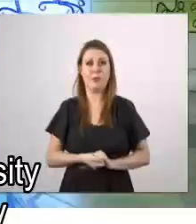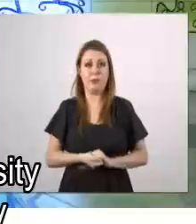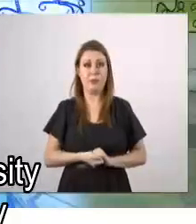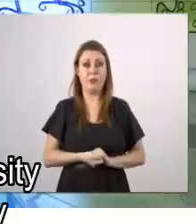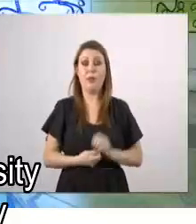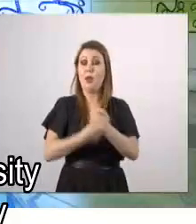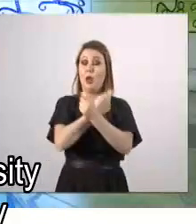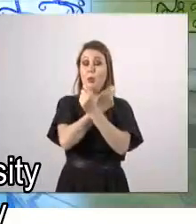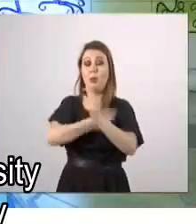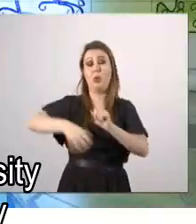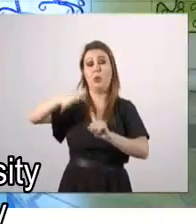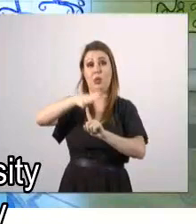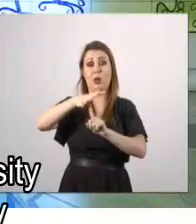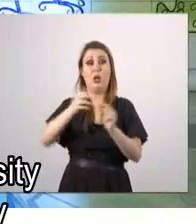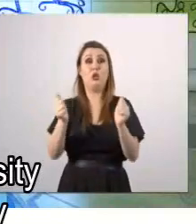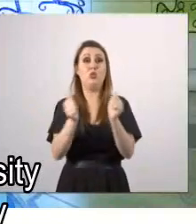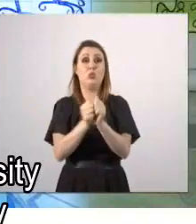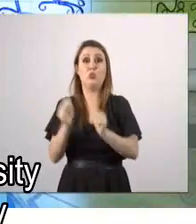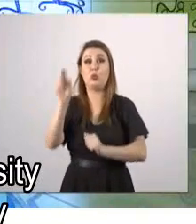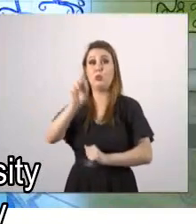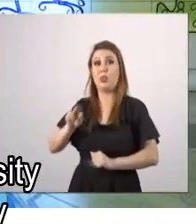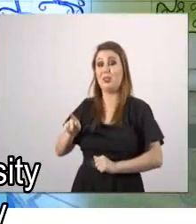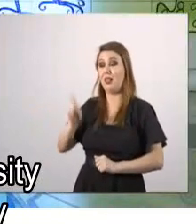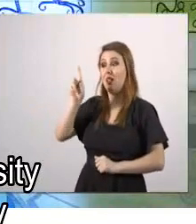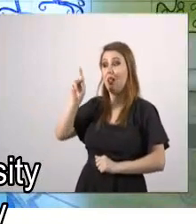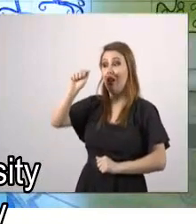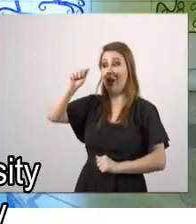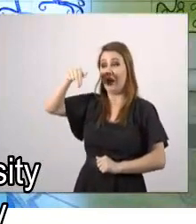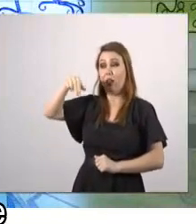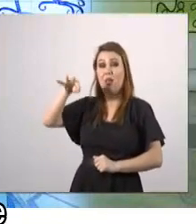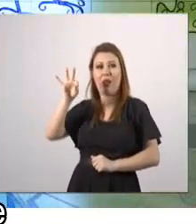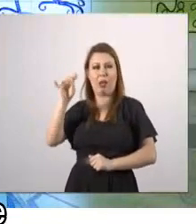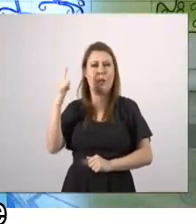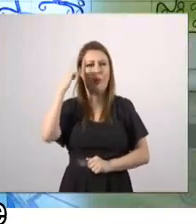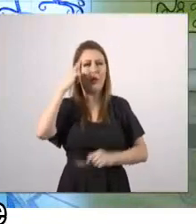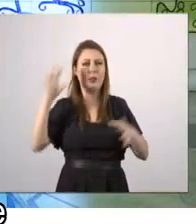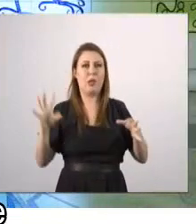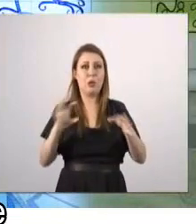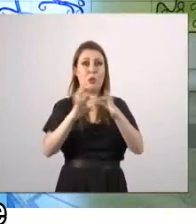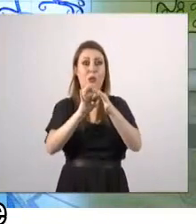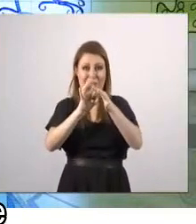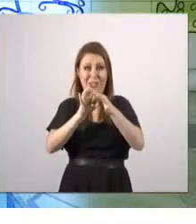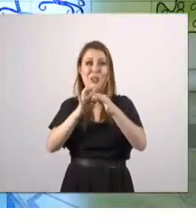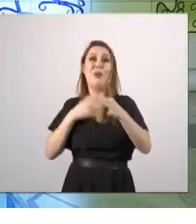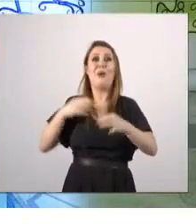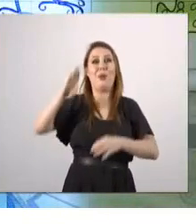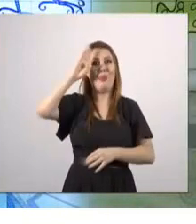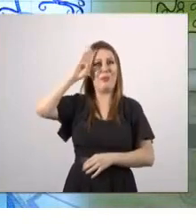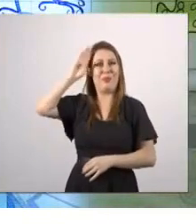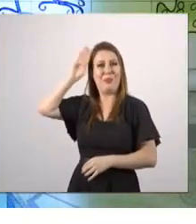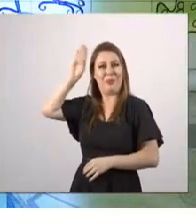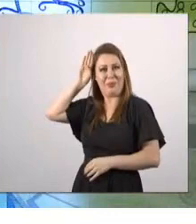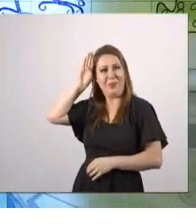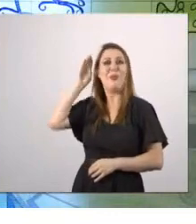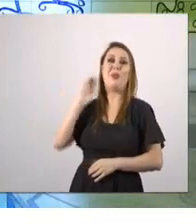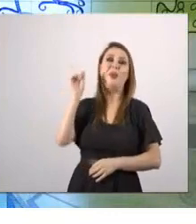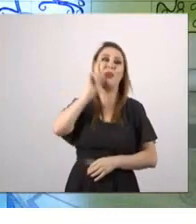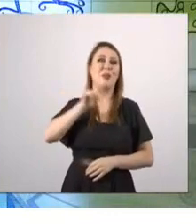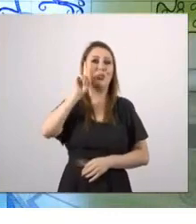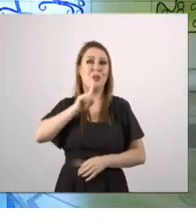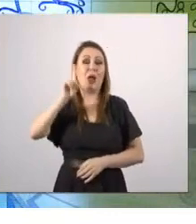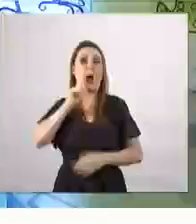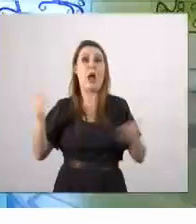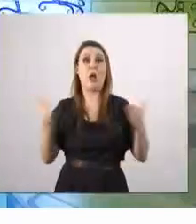Paraná e a Kent State University idealizaram o American Academy e hoje estão concluindo uma etapa da formação superior